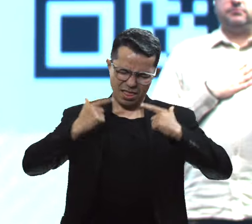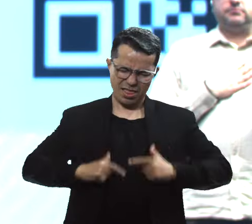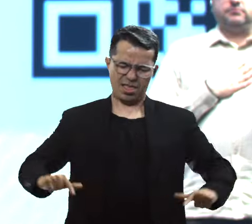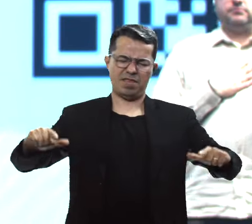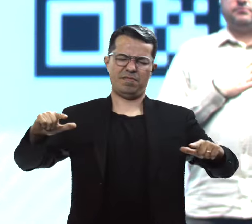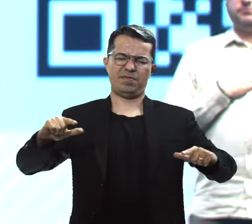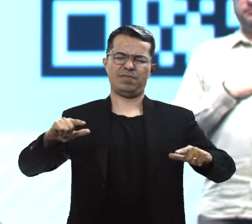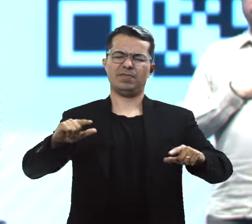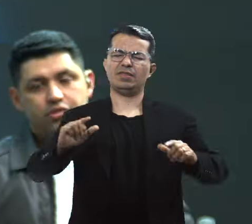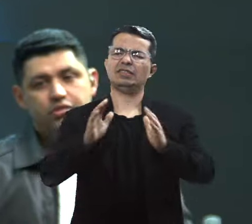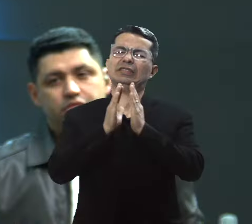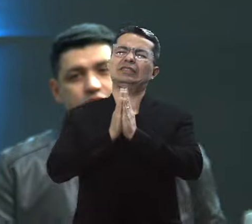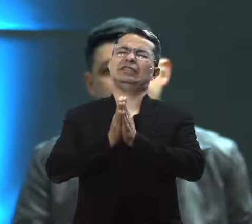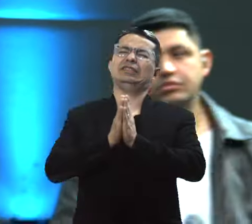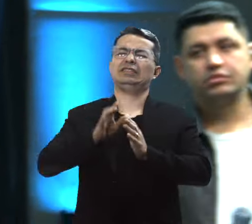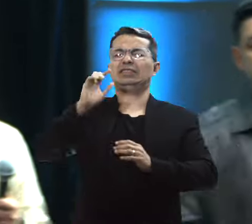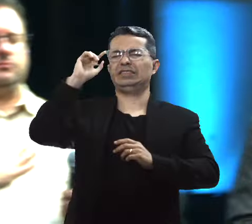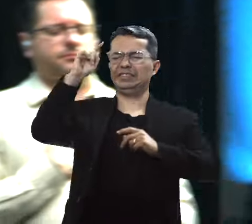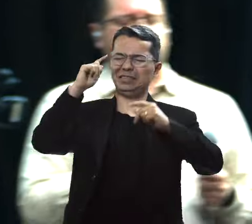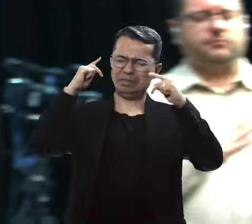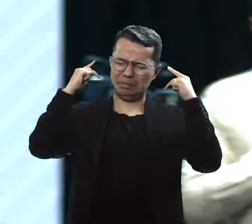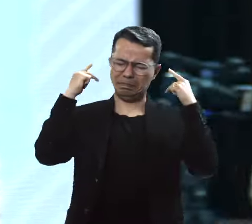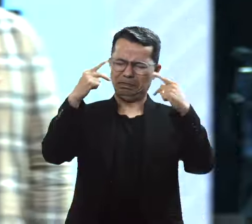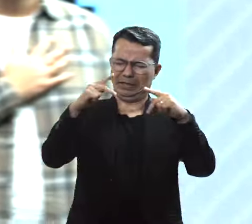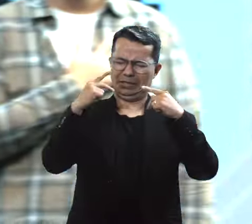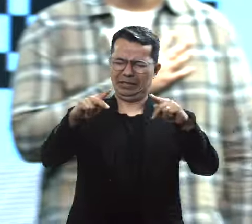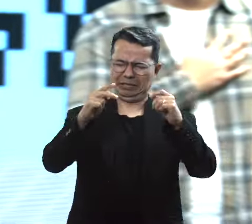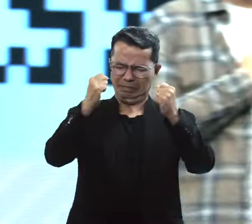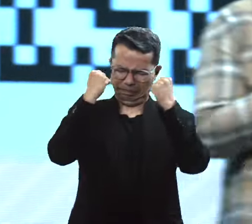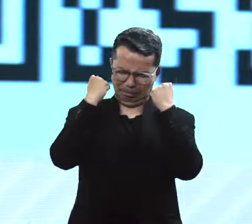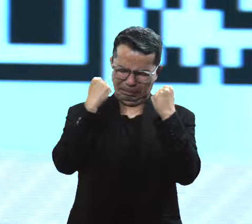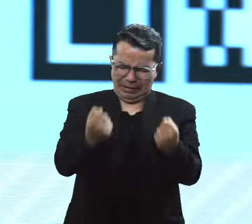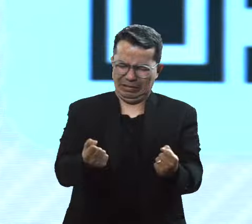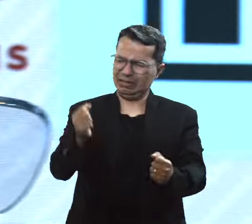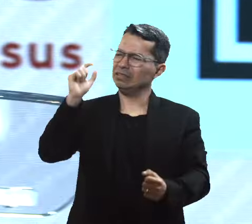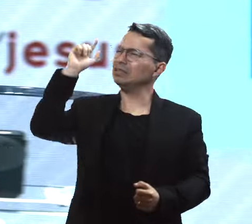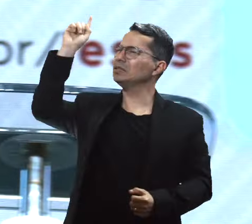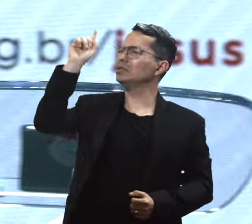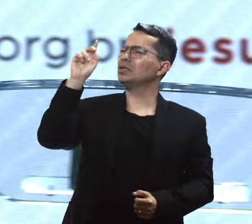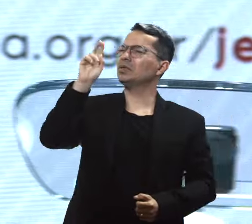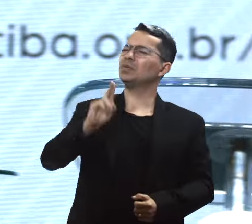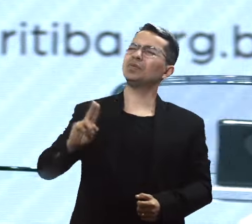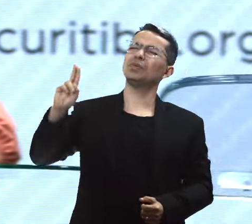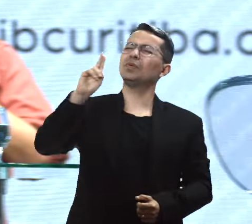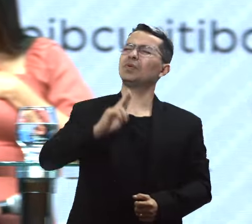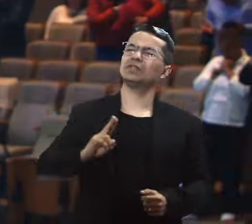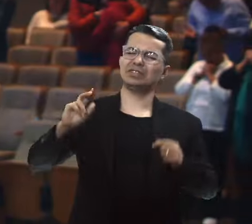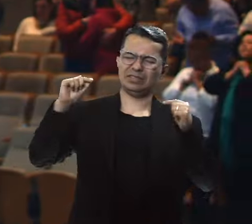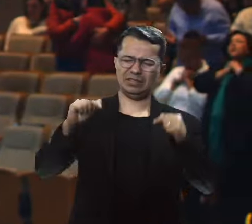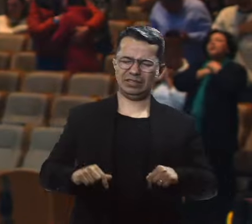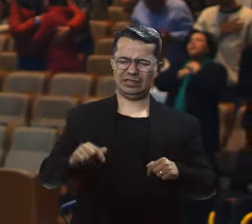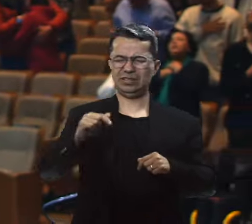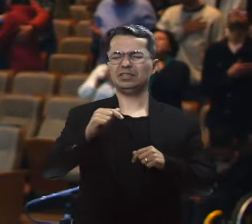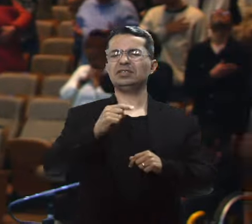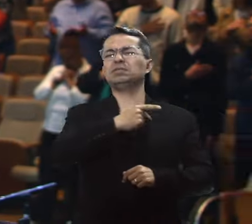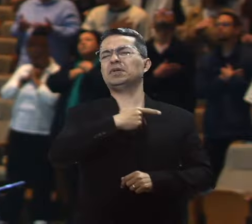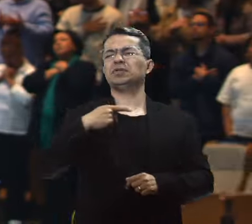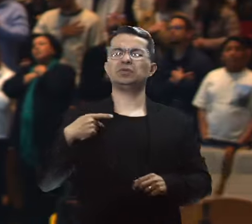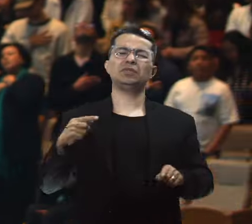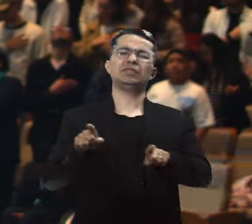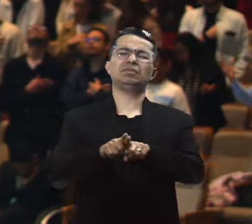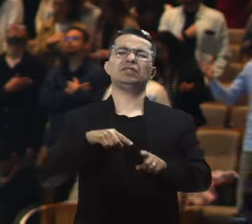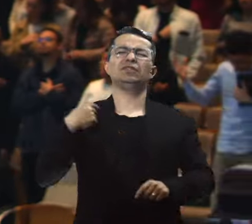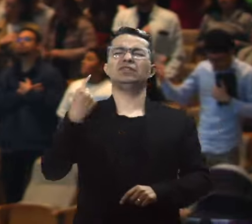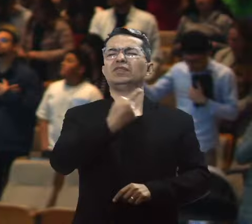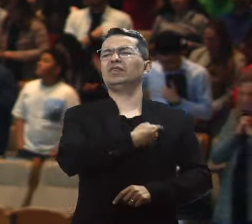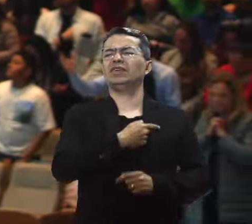não é agradável, pregar uma palavra difícil, que o Senhor me use o teu povo aqui, porque queremos te